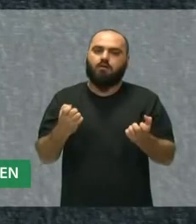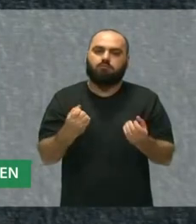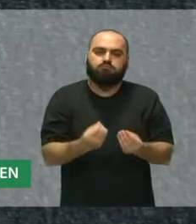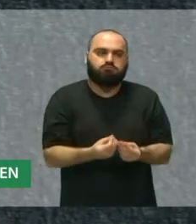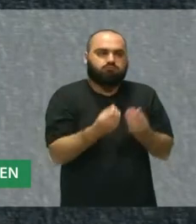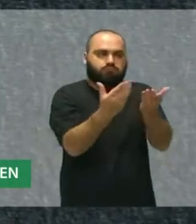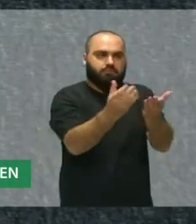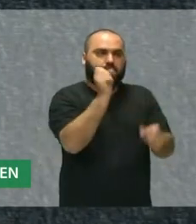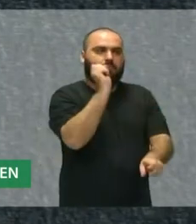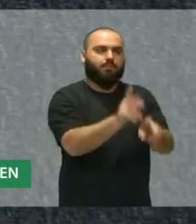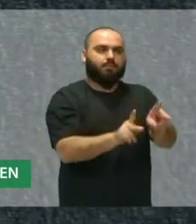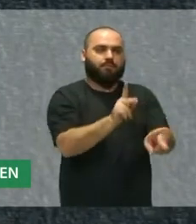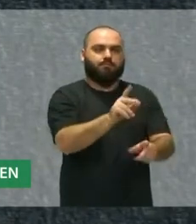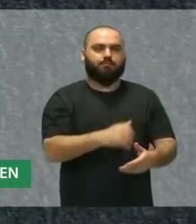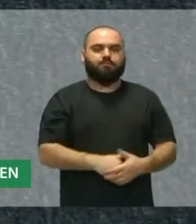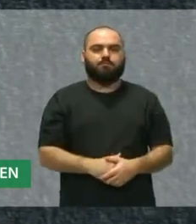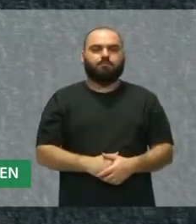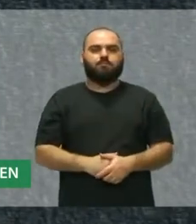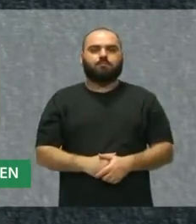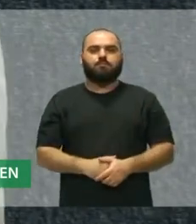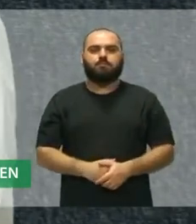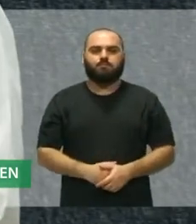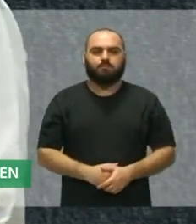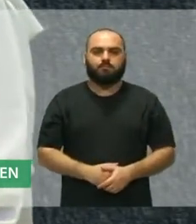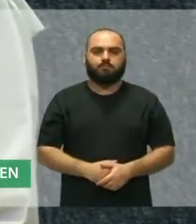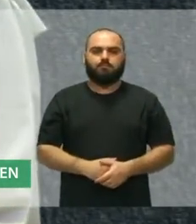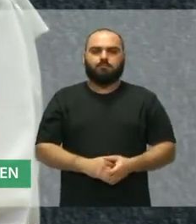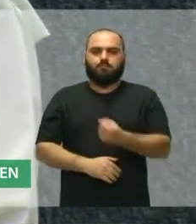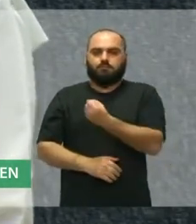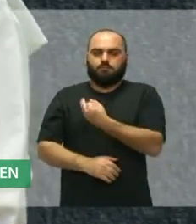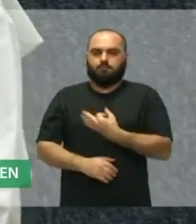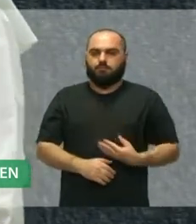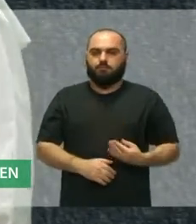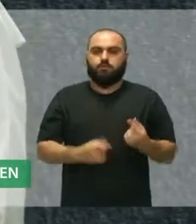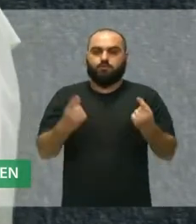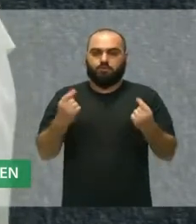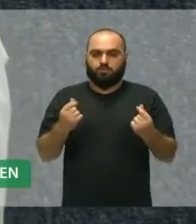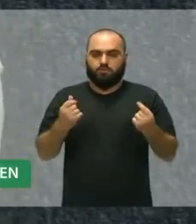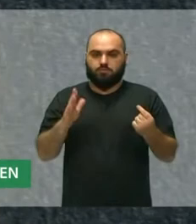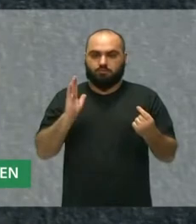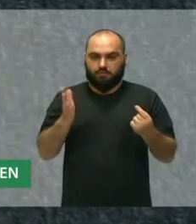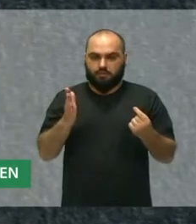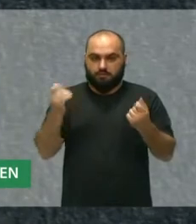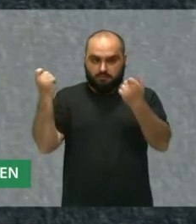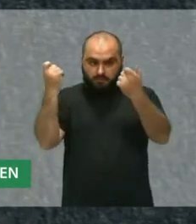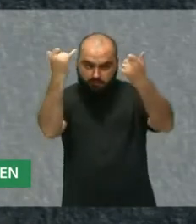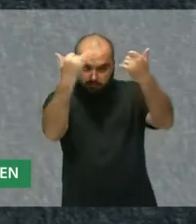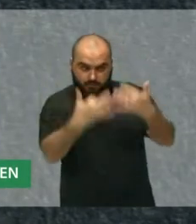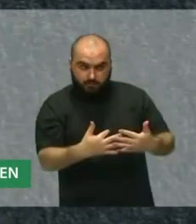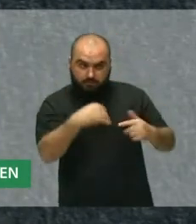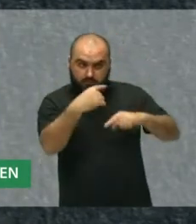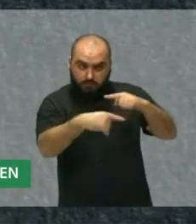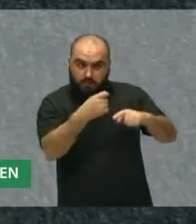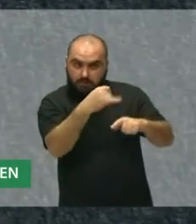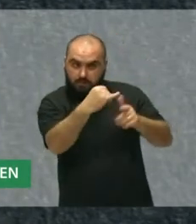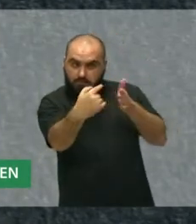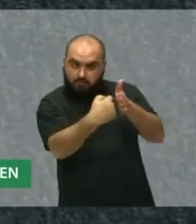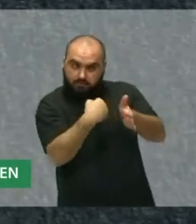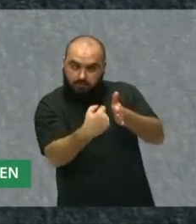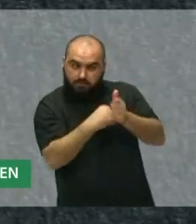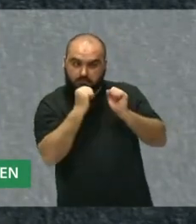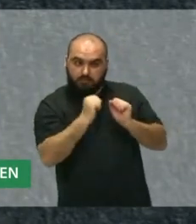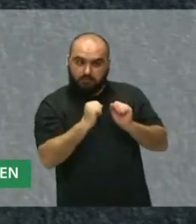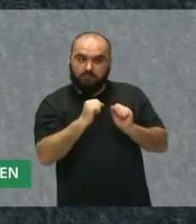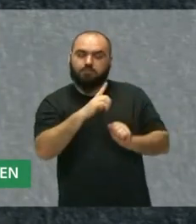população. Em termos de números financeiros, já posso dizer alguma coisa? Depois, se quiserem saber mais alguma